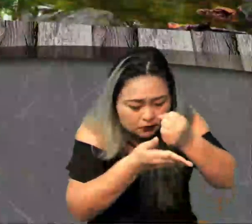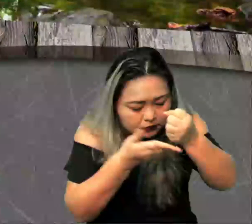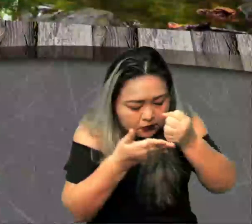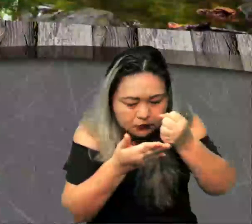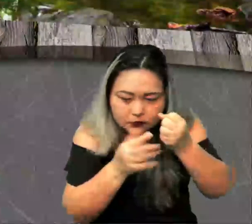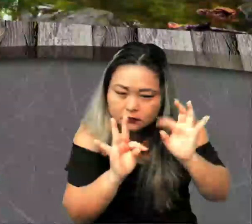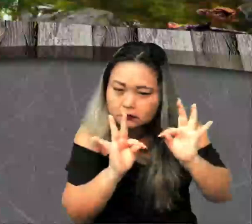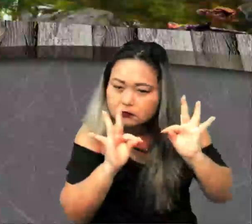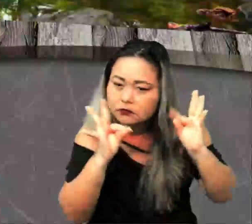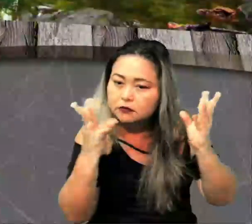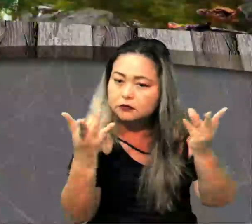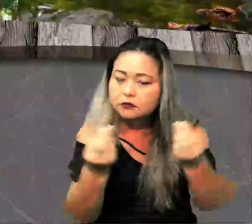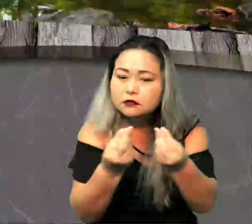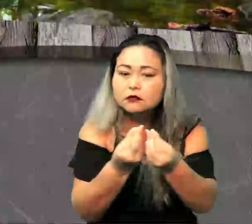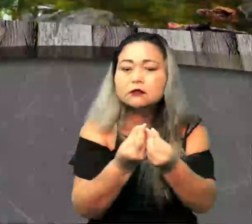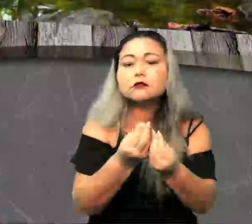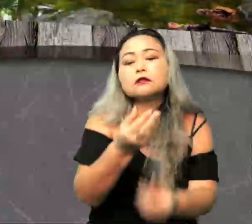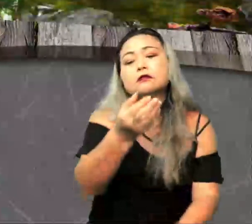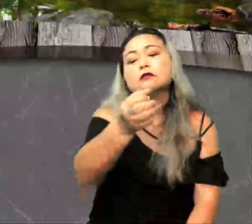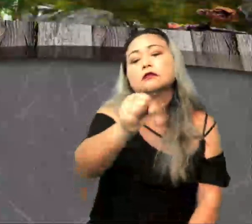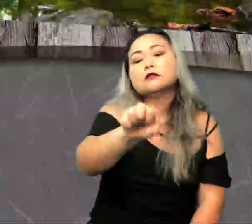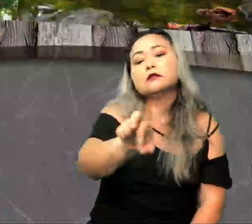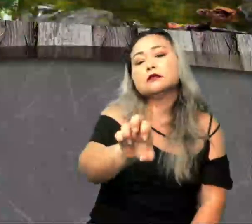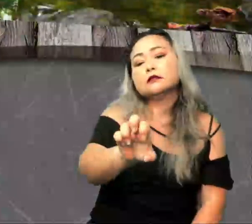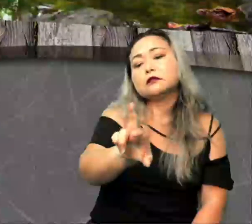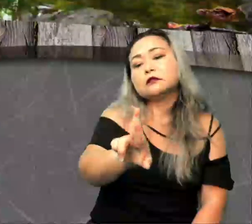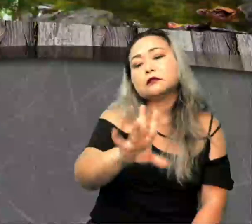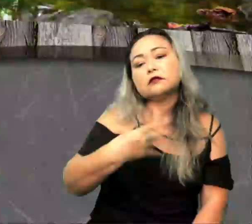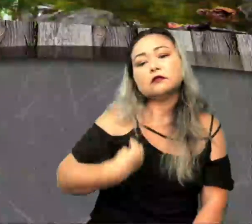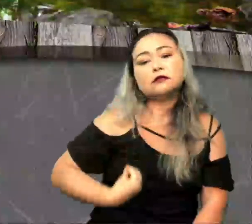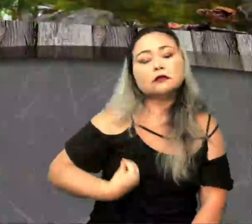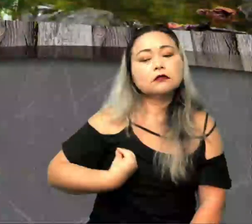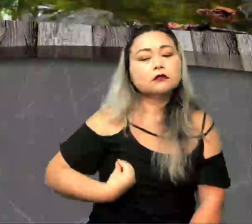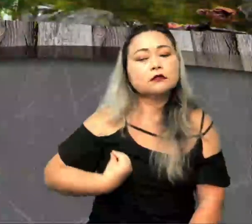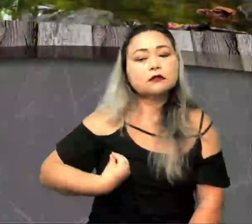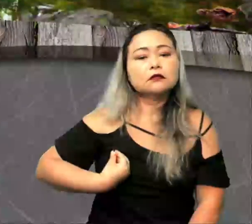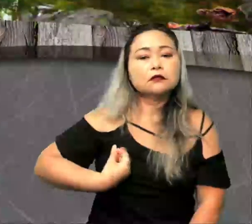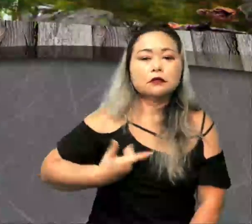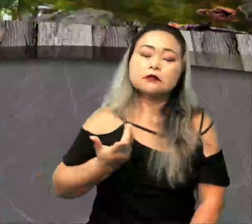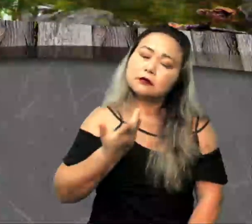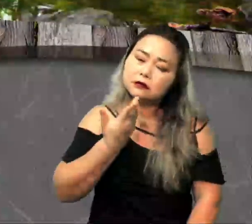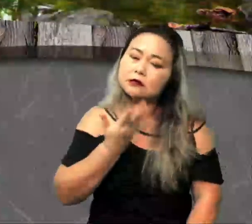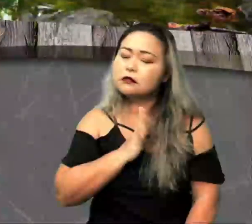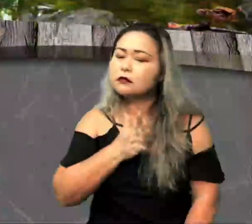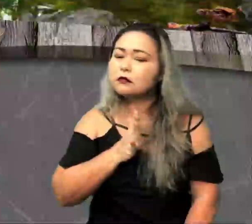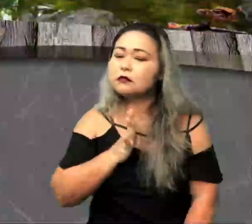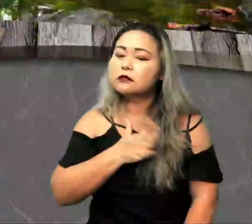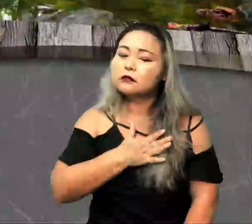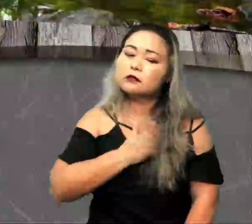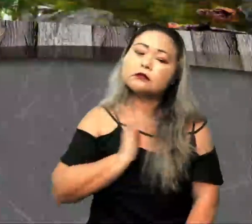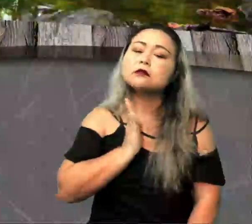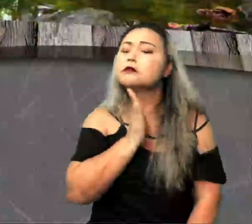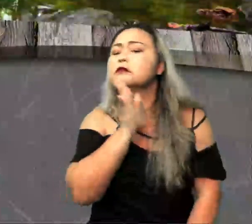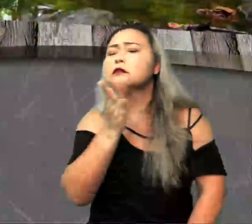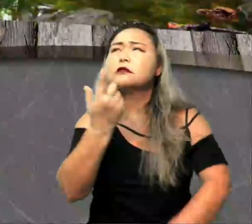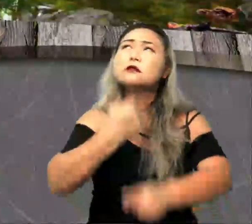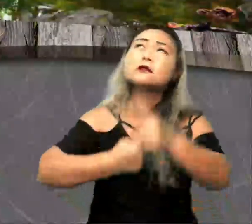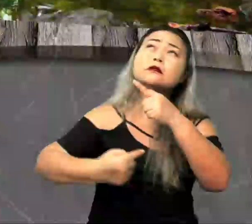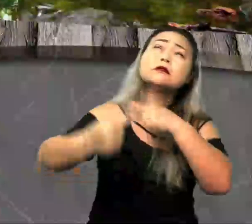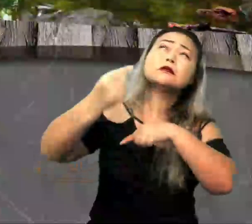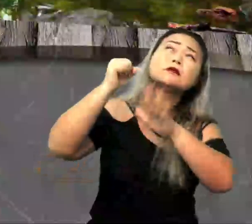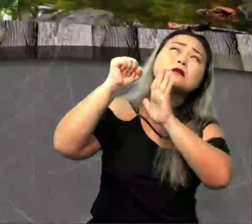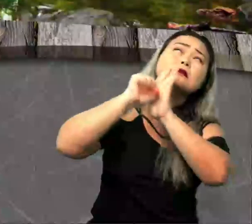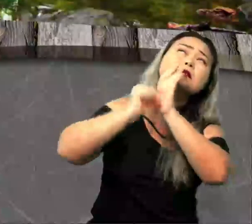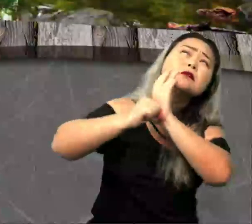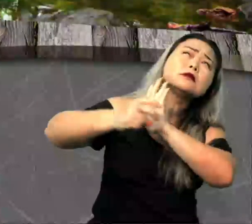todo ser vivo, tá? Então nós vamos passear novamente. A gente gosta de fazer um passeio, né? Voltar alguns